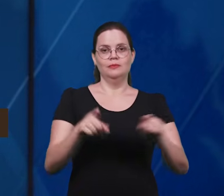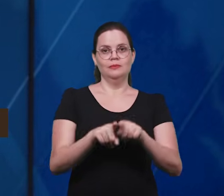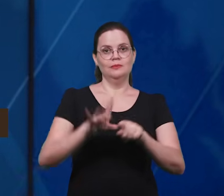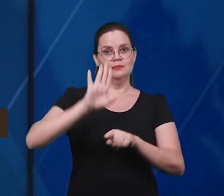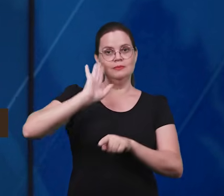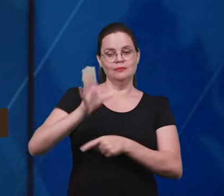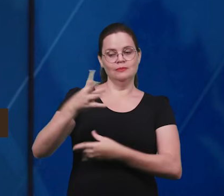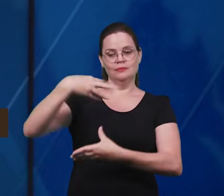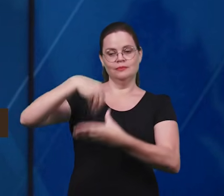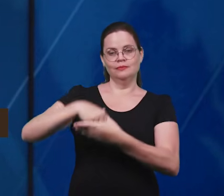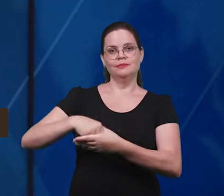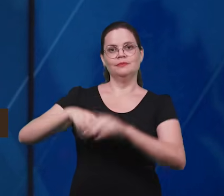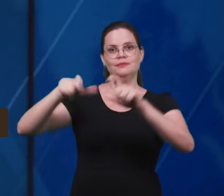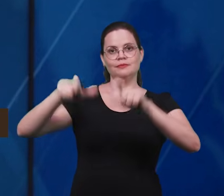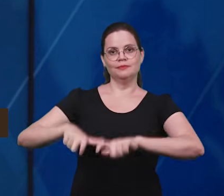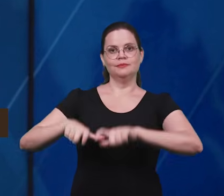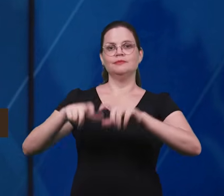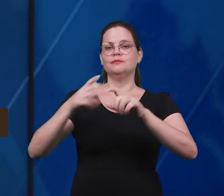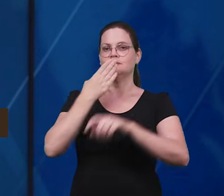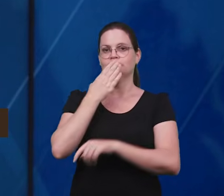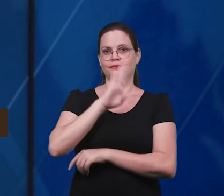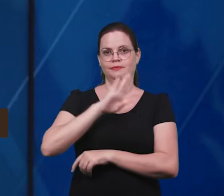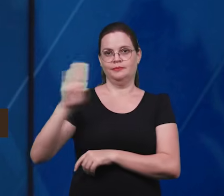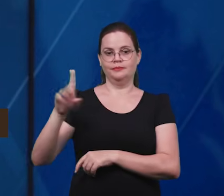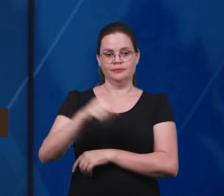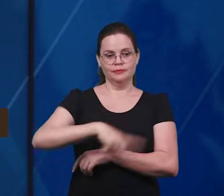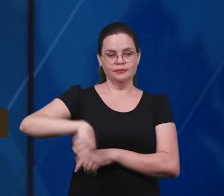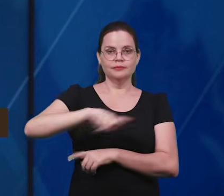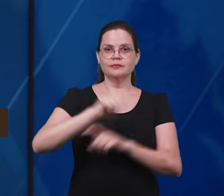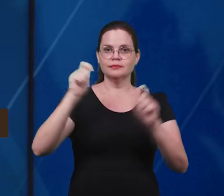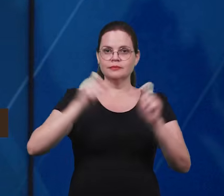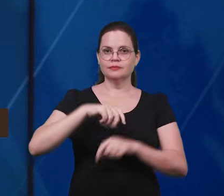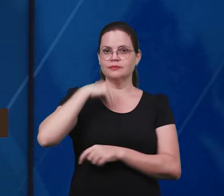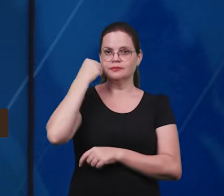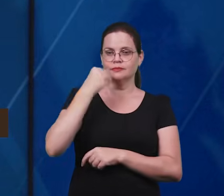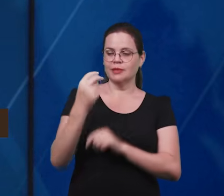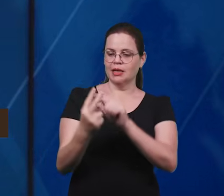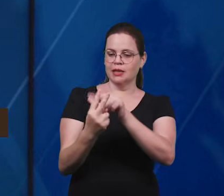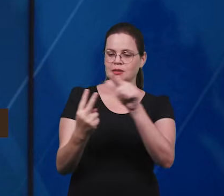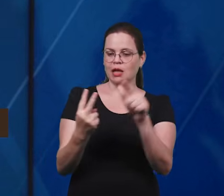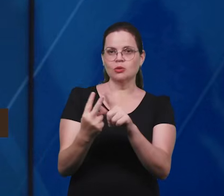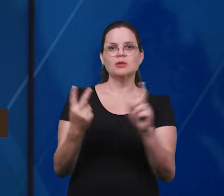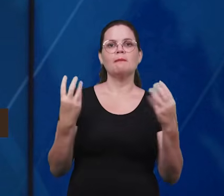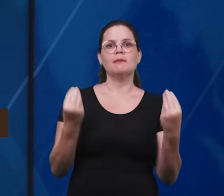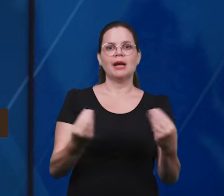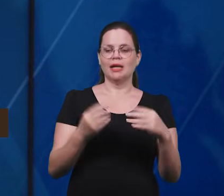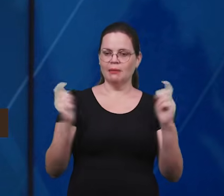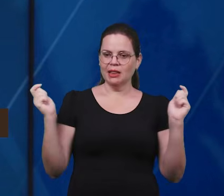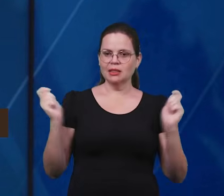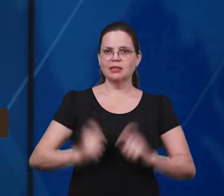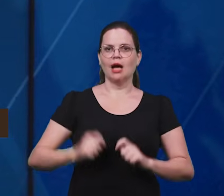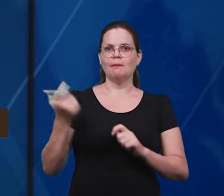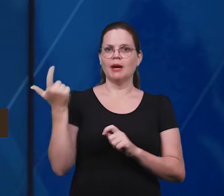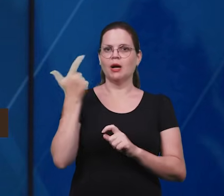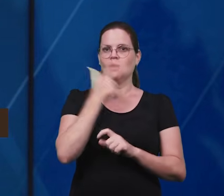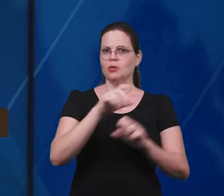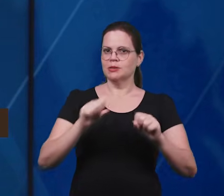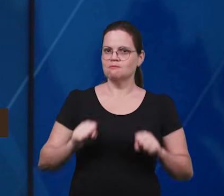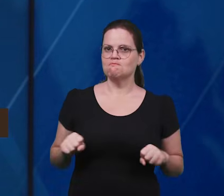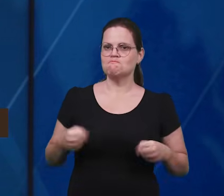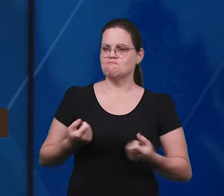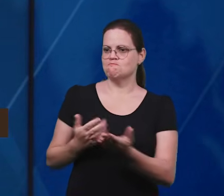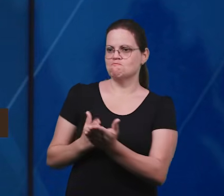que capacitaram o povo de Deus a prosseguir nessa jornada até o seu final. A primeira delas